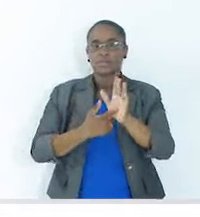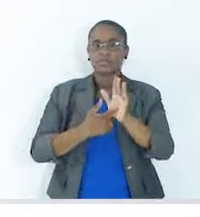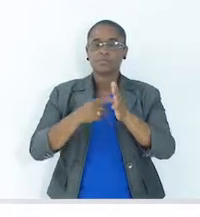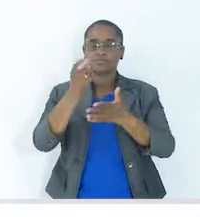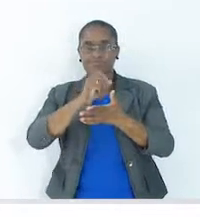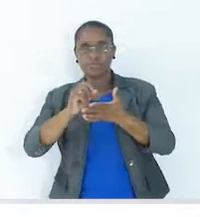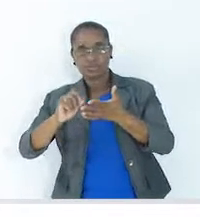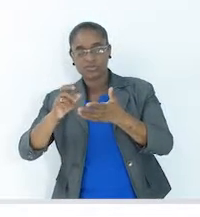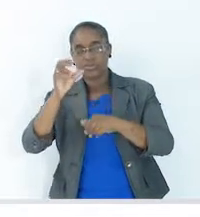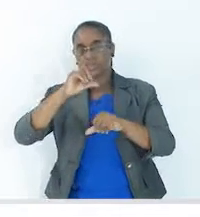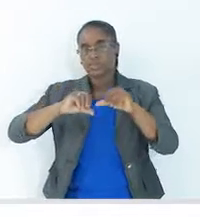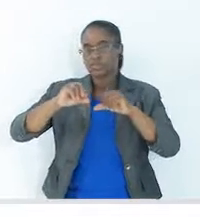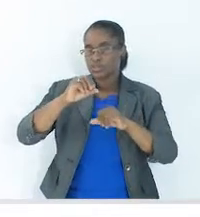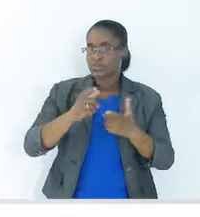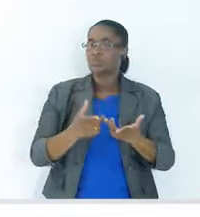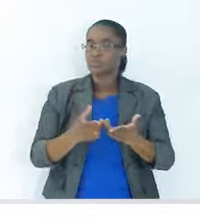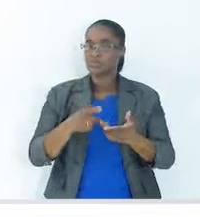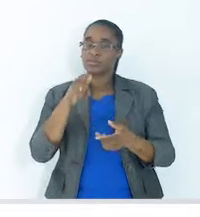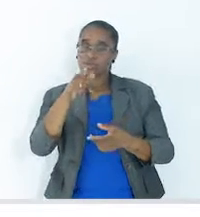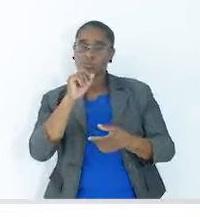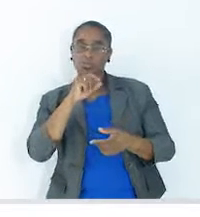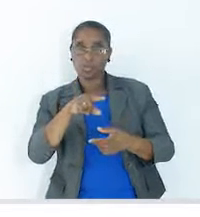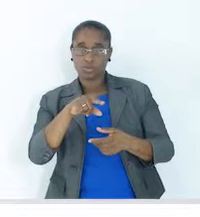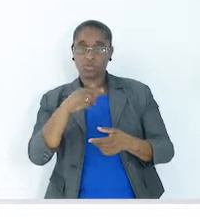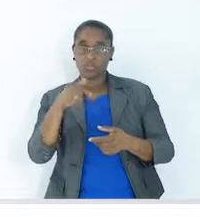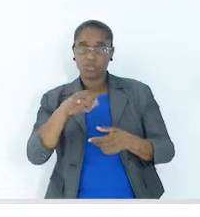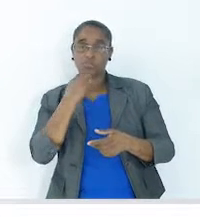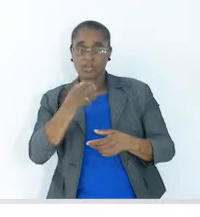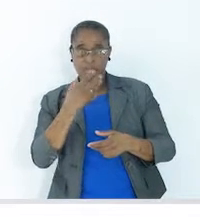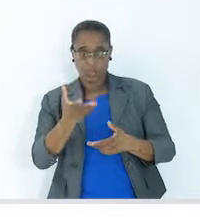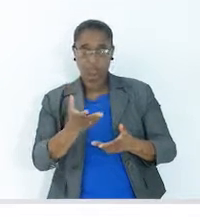pedagogia científica, tu podes ter aquilo que é a explicação, ok?